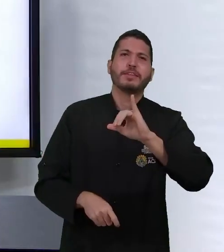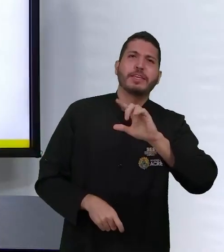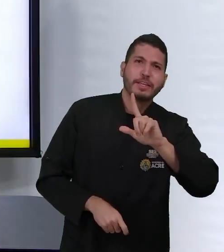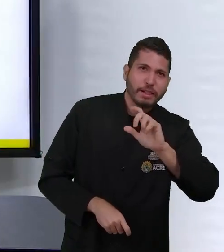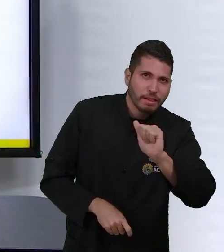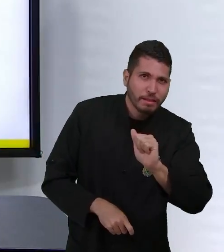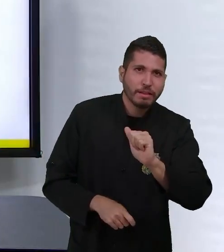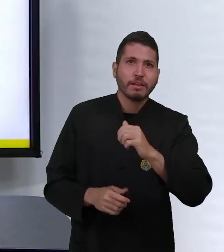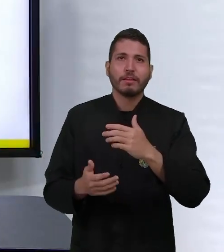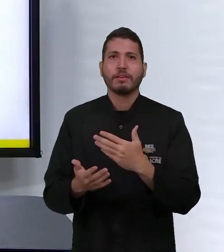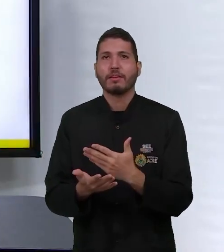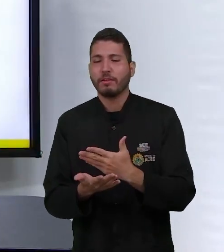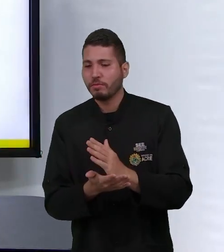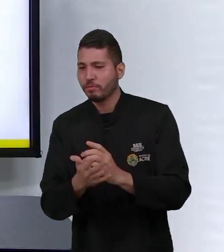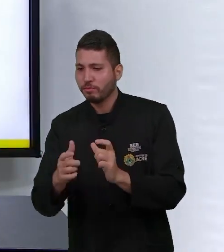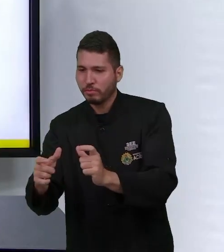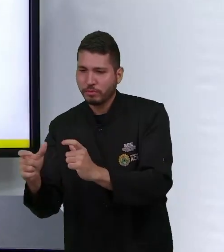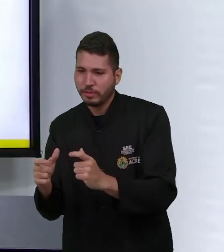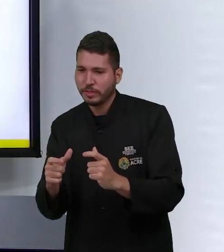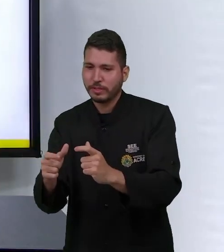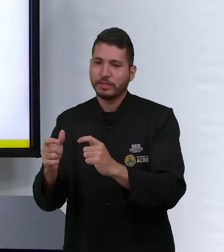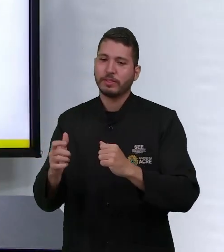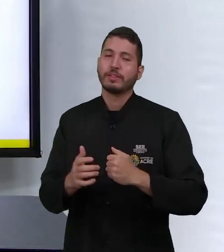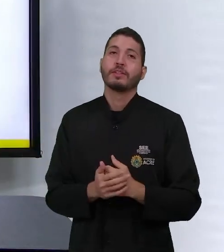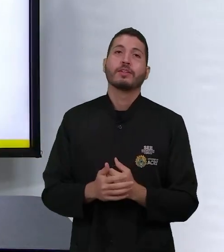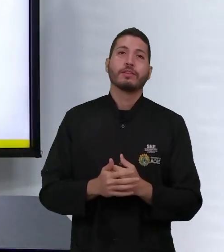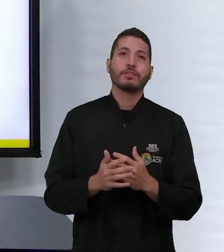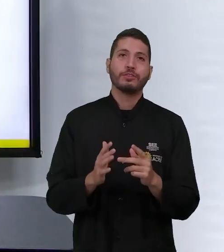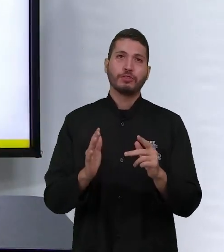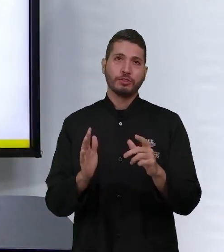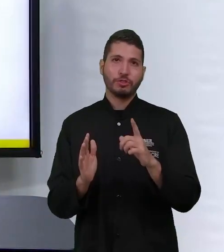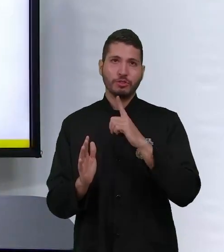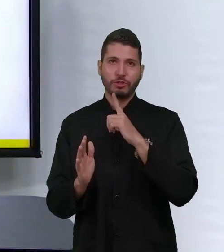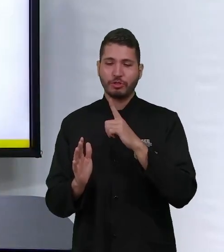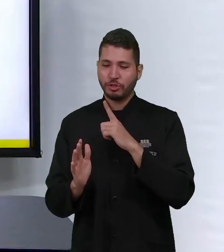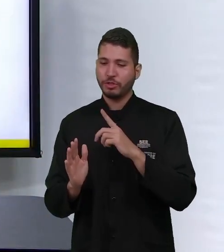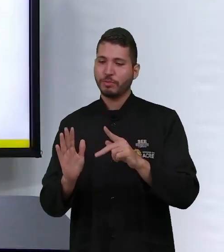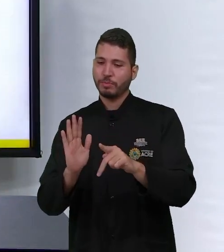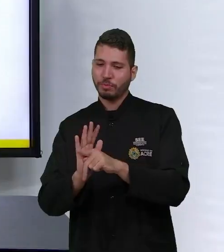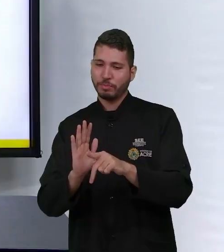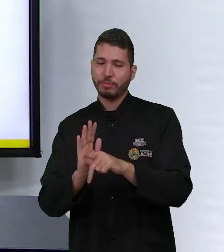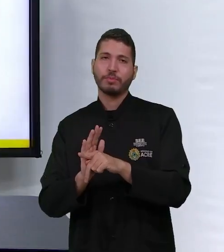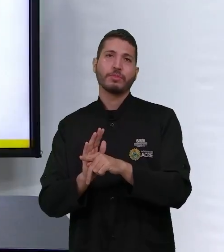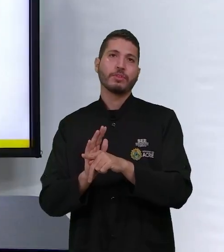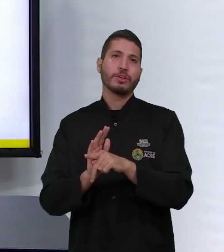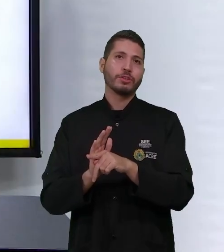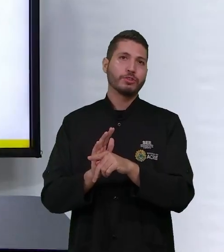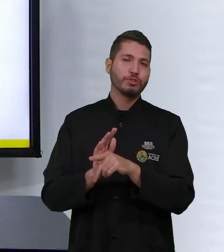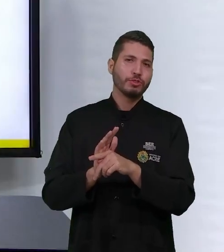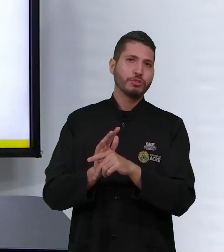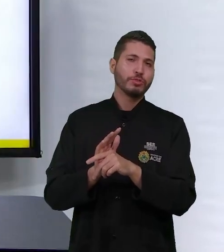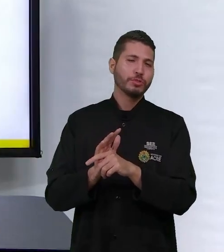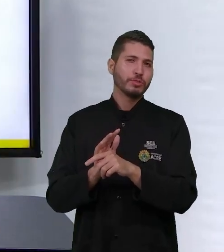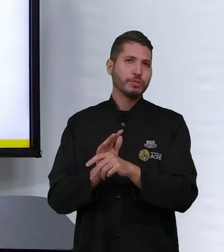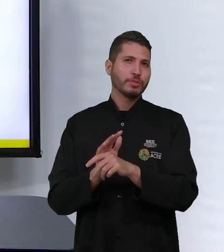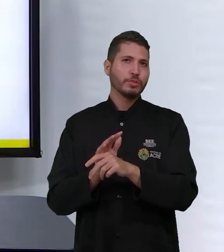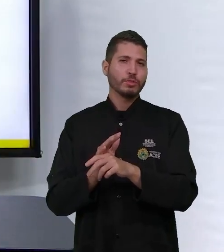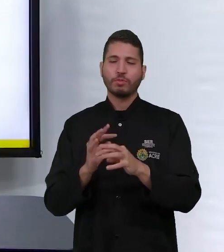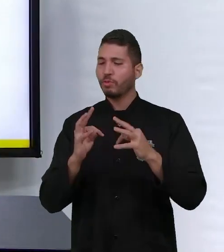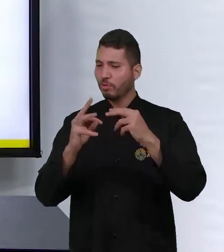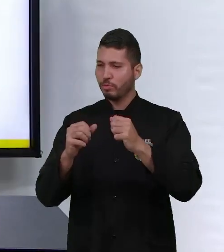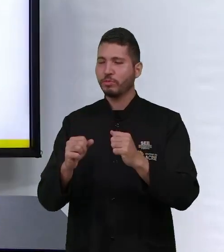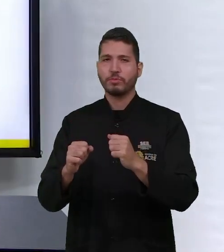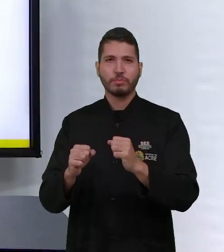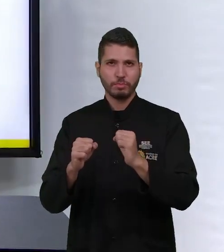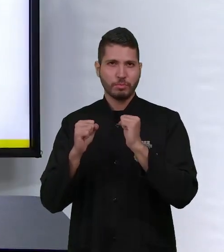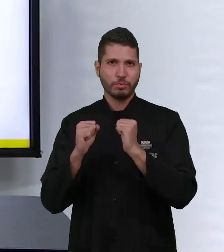pertenciam a uma única pessoa. Todo mundo podia usufruir Os bois, os carneiros